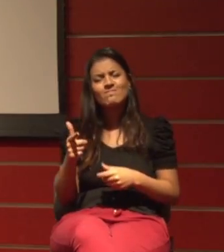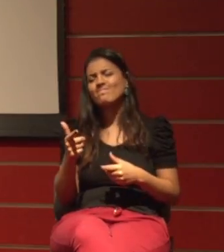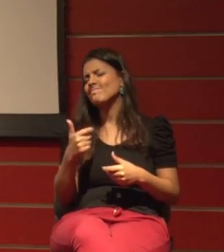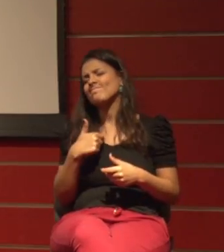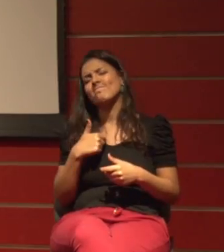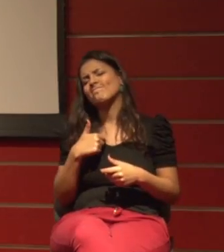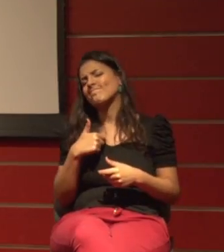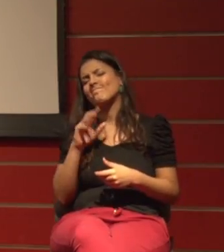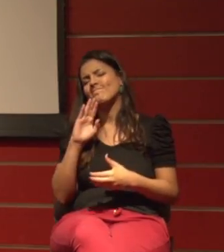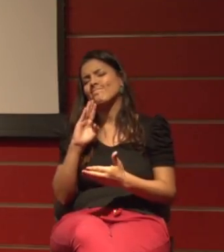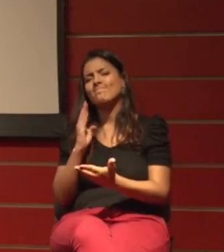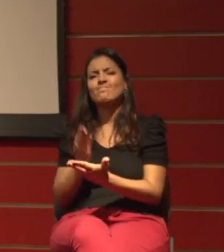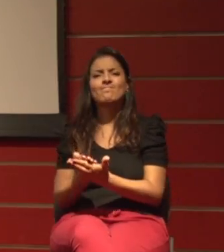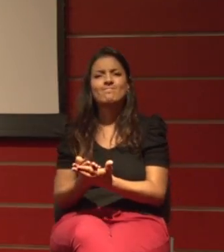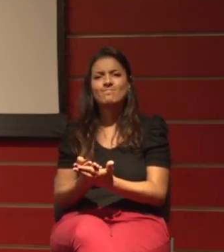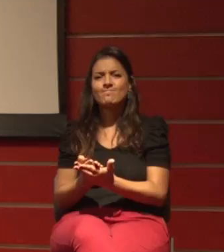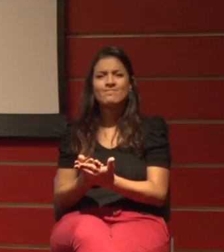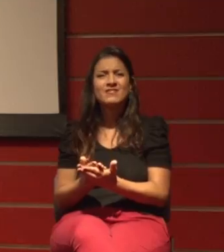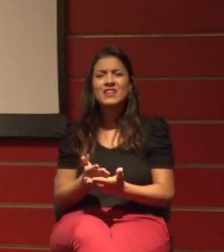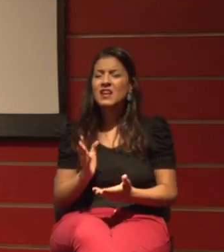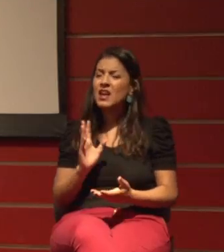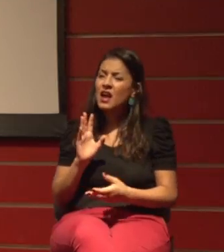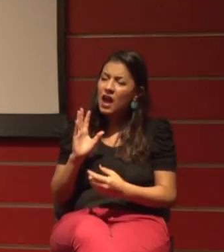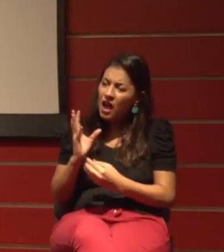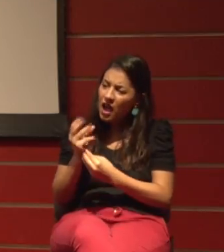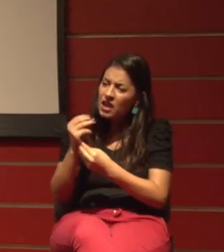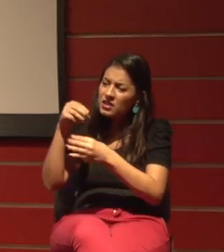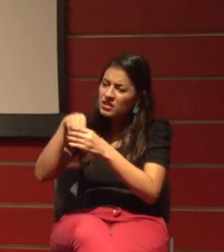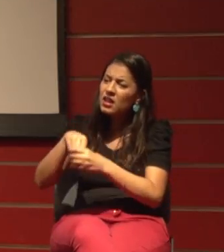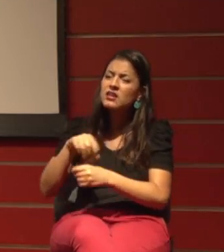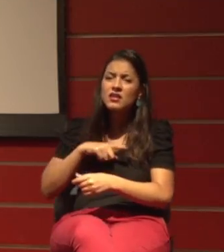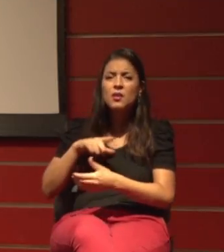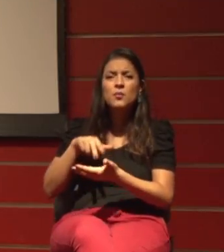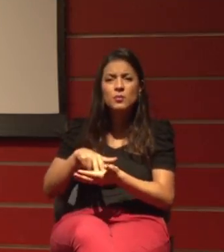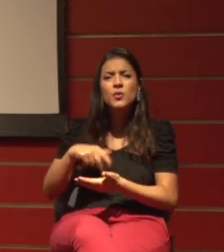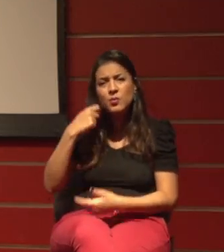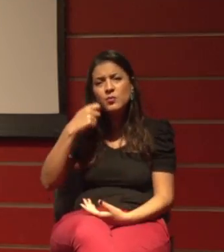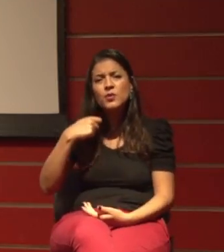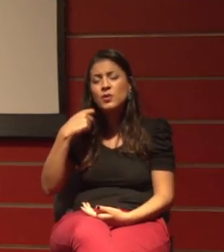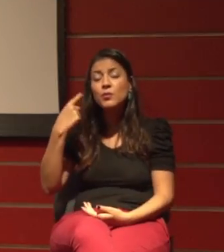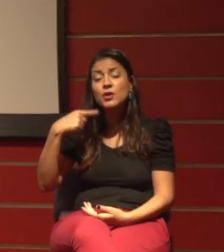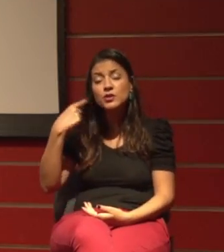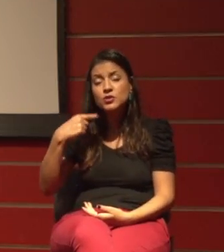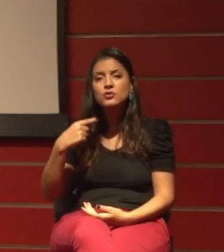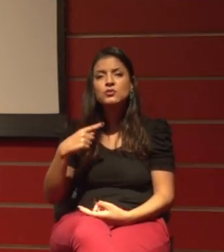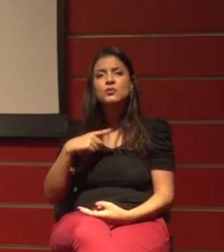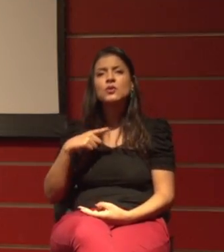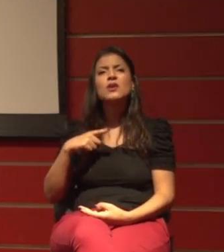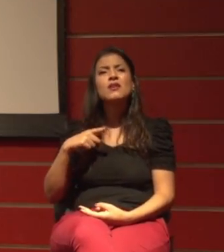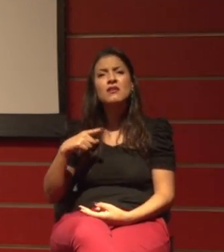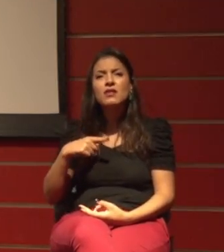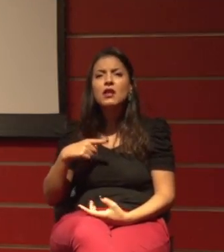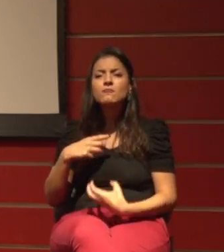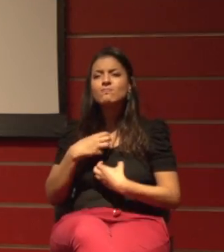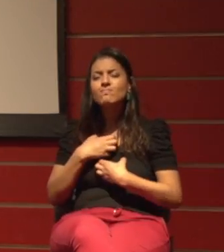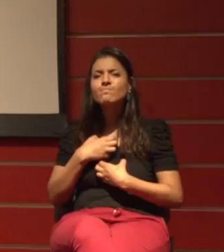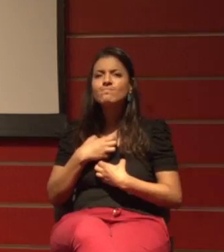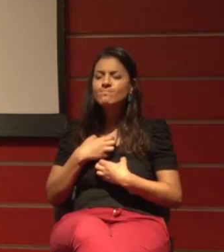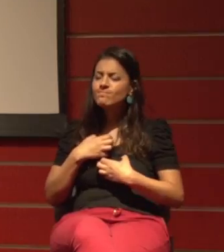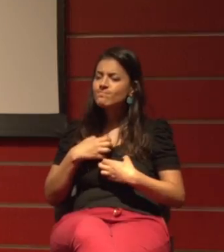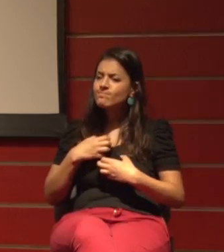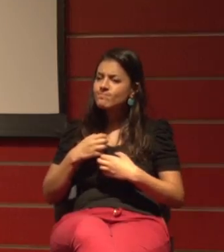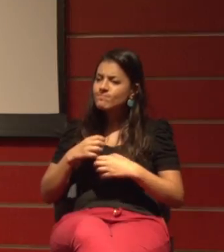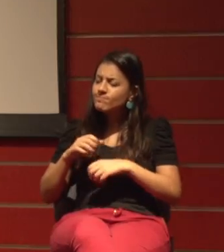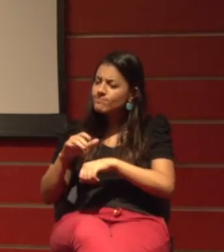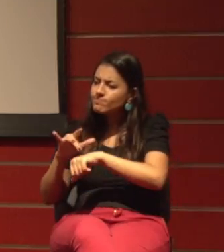seja político que não tenha um propósito no mundo né que que que que toque as pessoas de alguma maneira